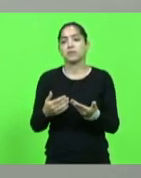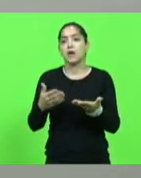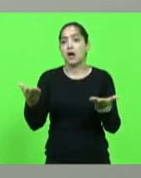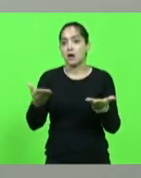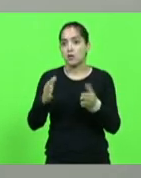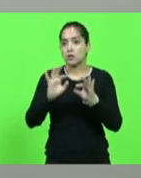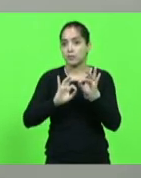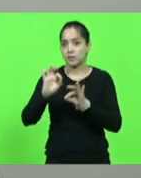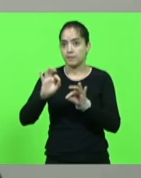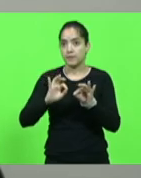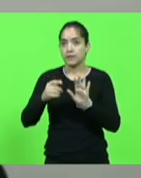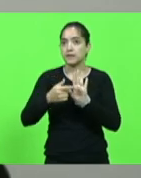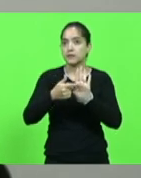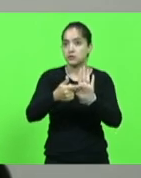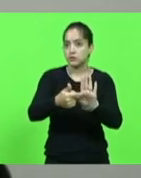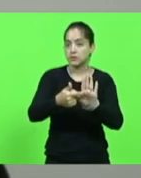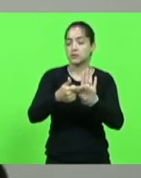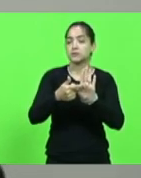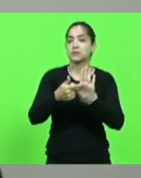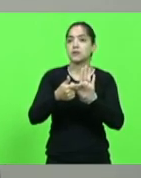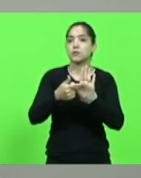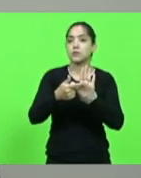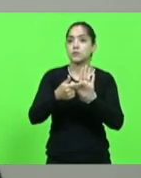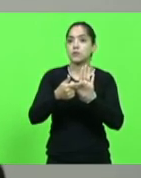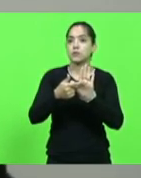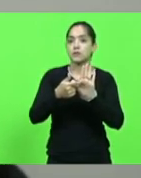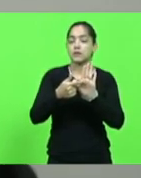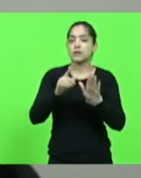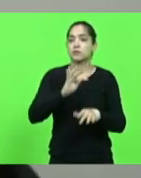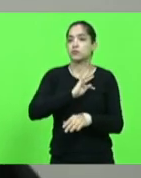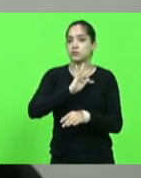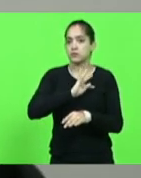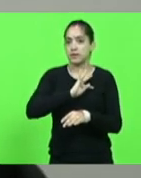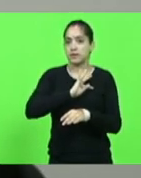indicação e cobrei aqui também do